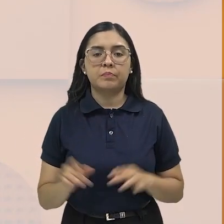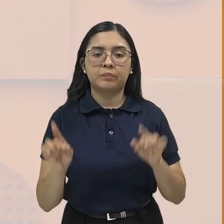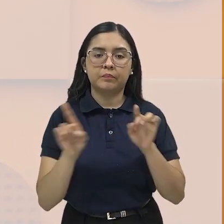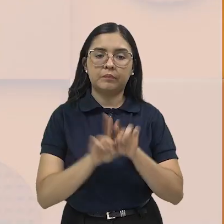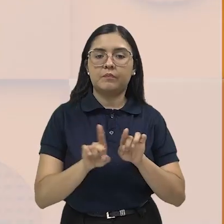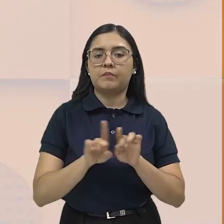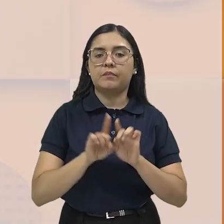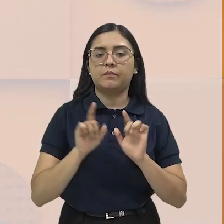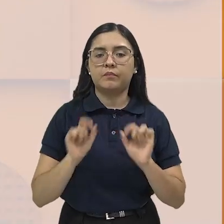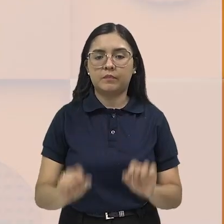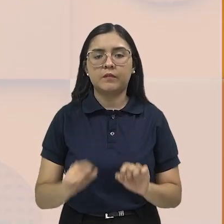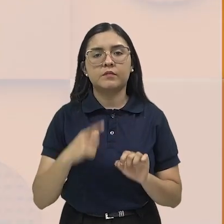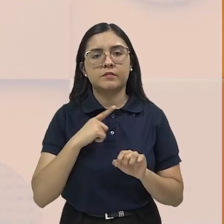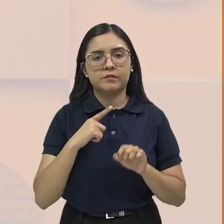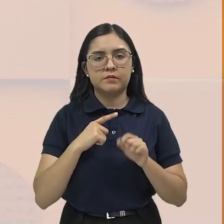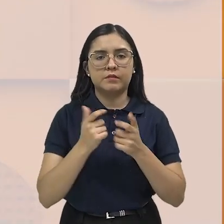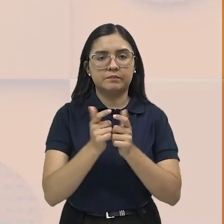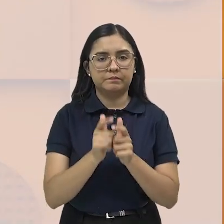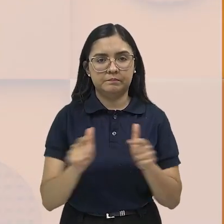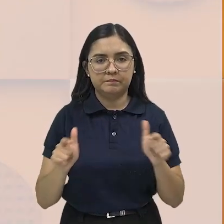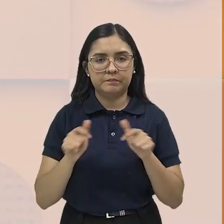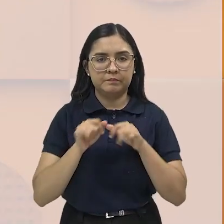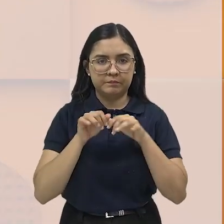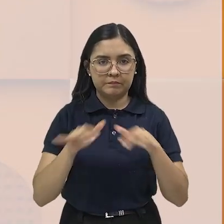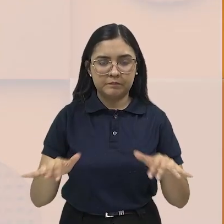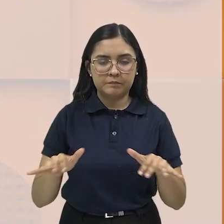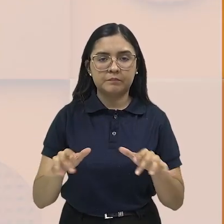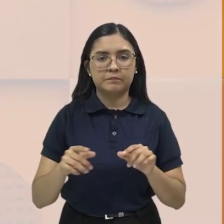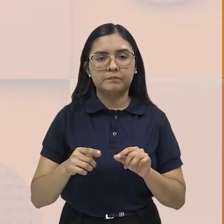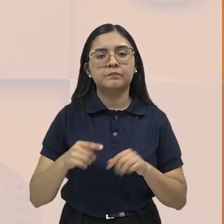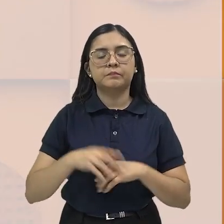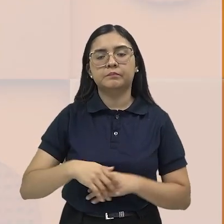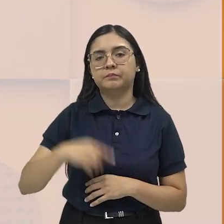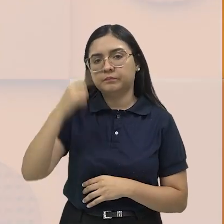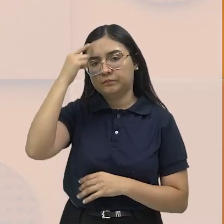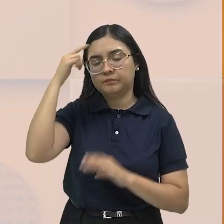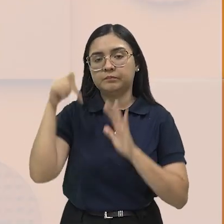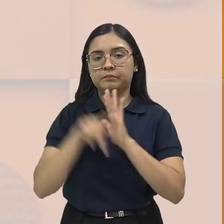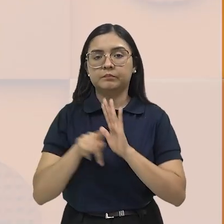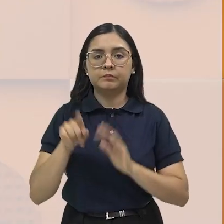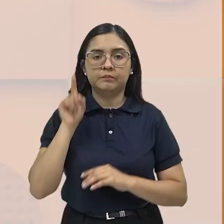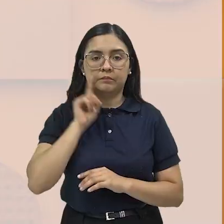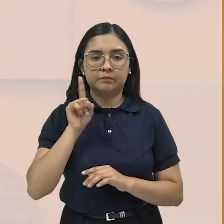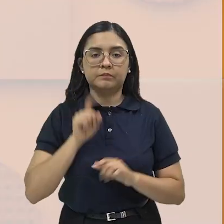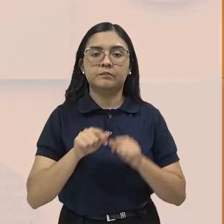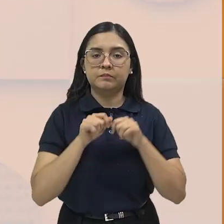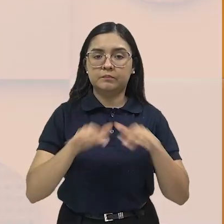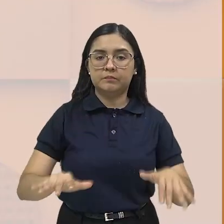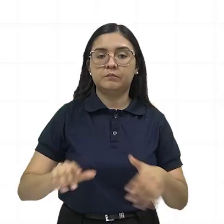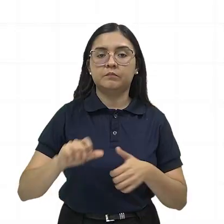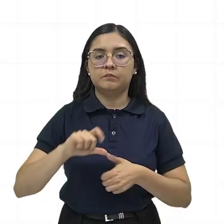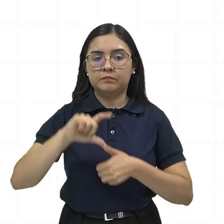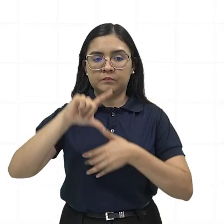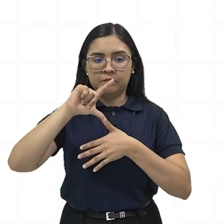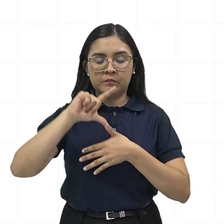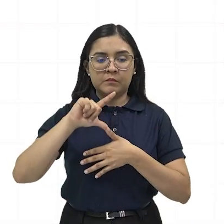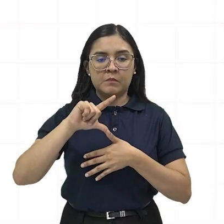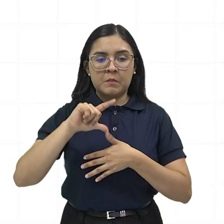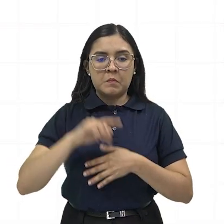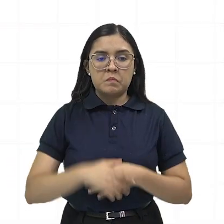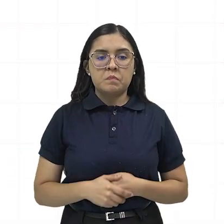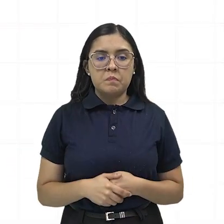também essa expansão dos ideais estadunidenses pela América Latina. Vamos ao texto. Vamos lá,